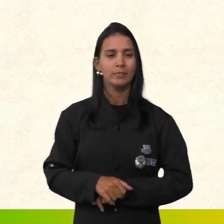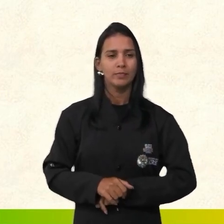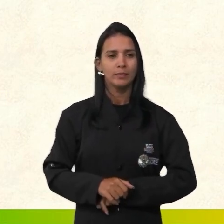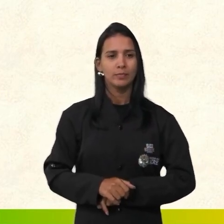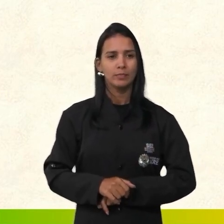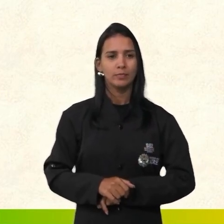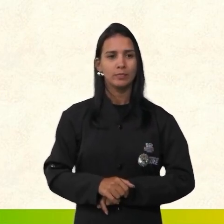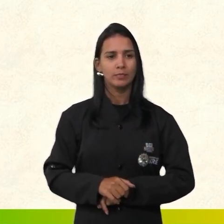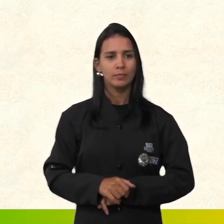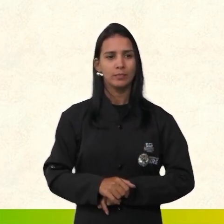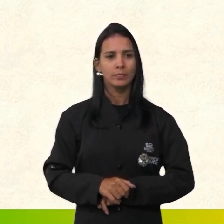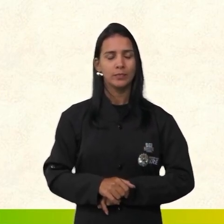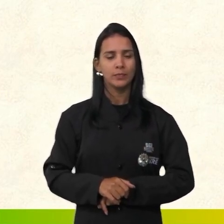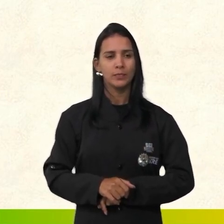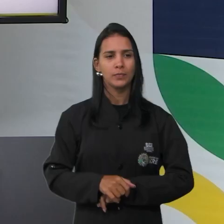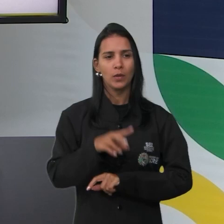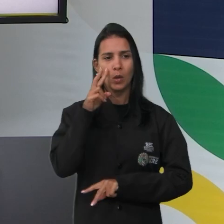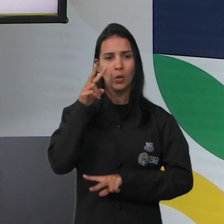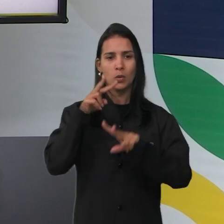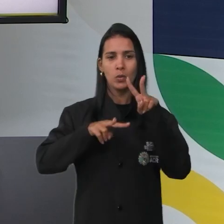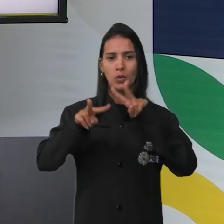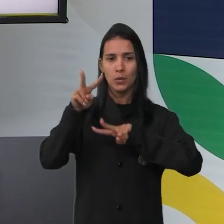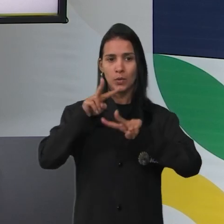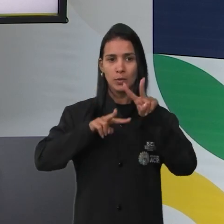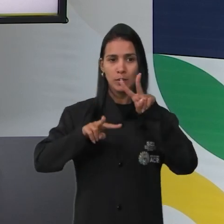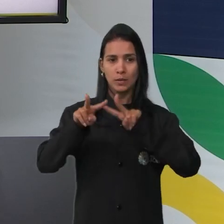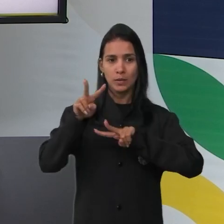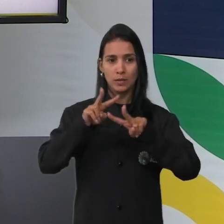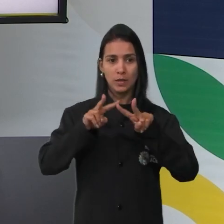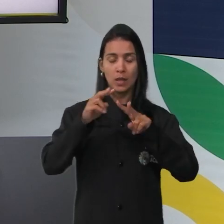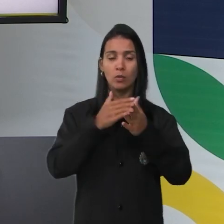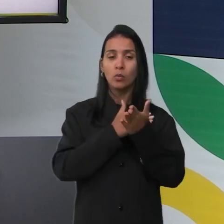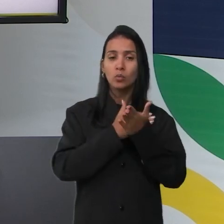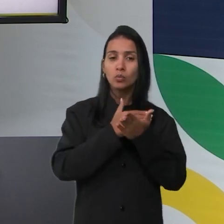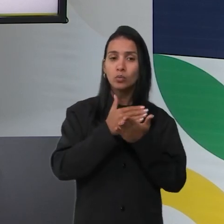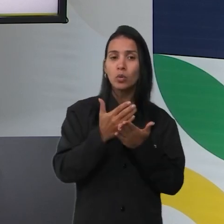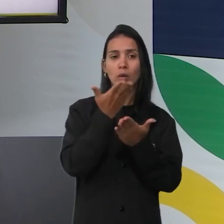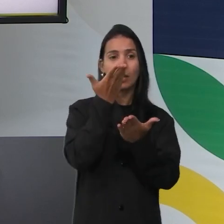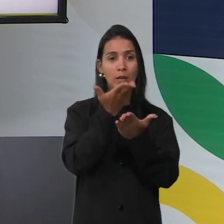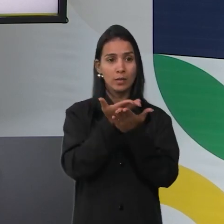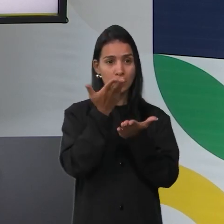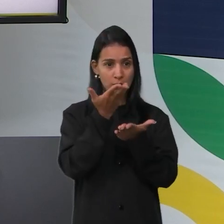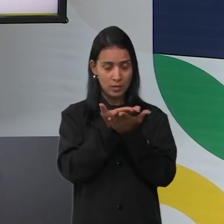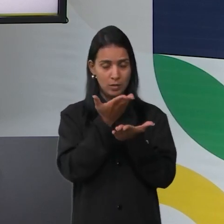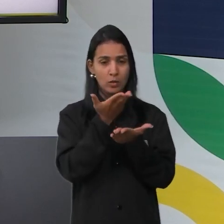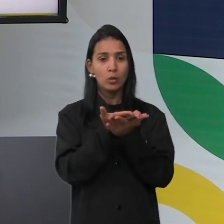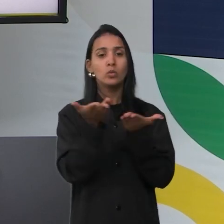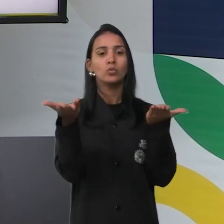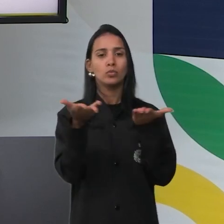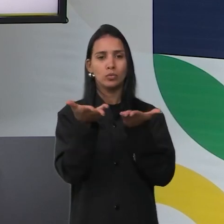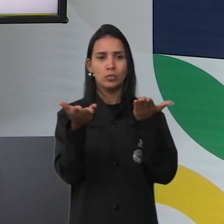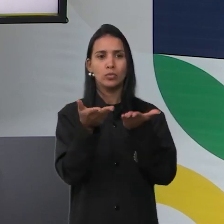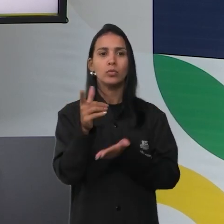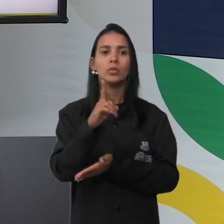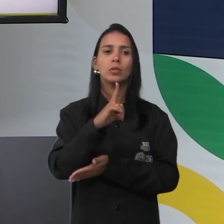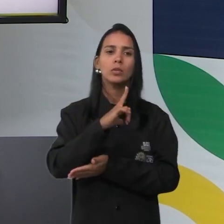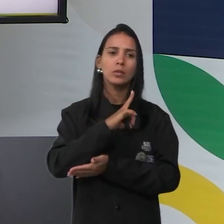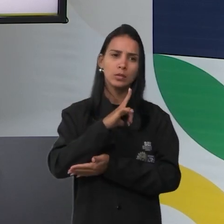Observem aí, a partir do que nós estudamos na aula hoje, que nós temos